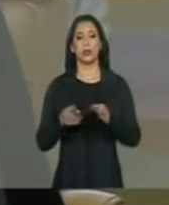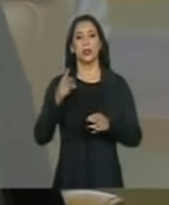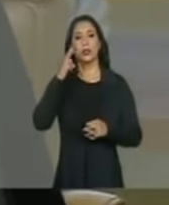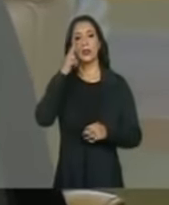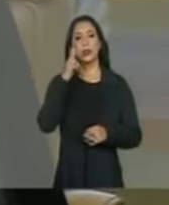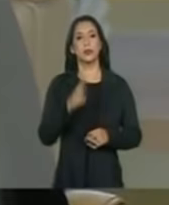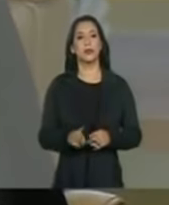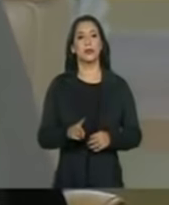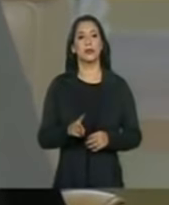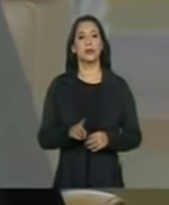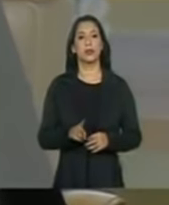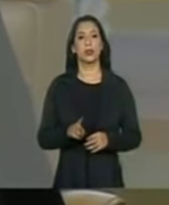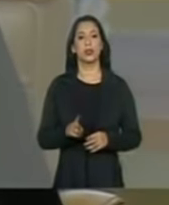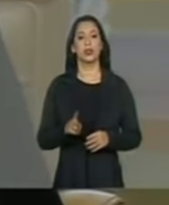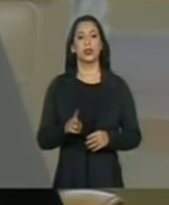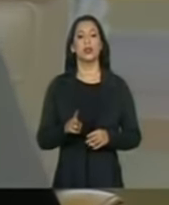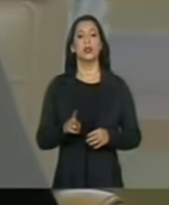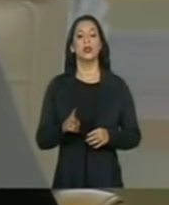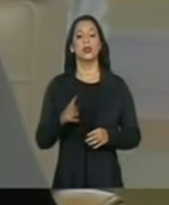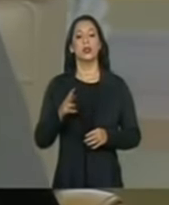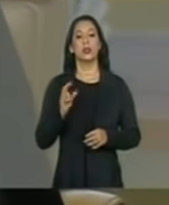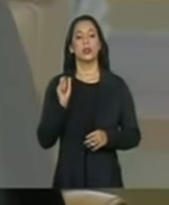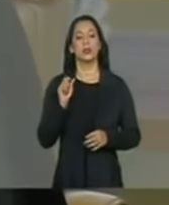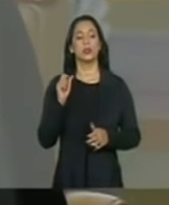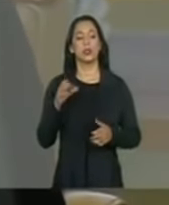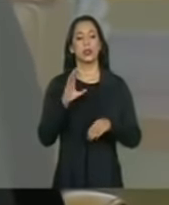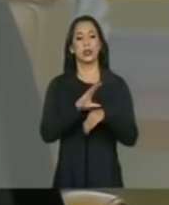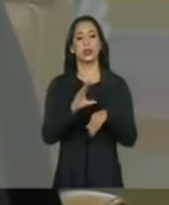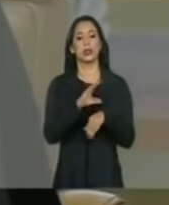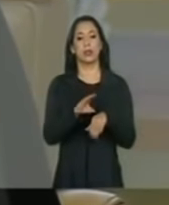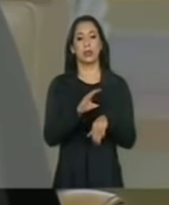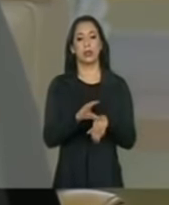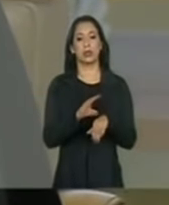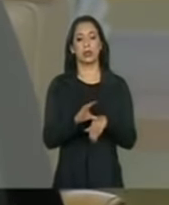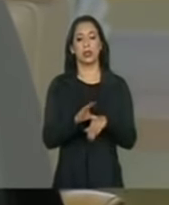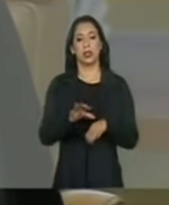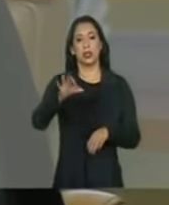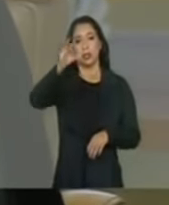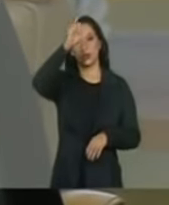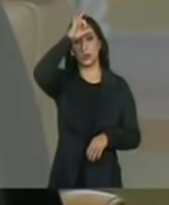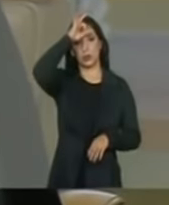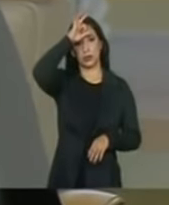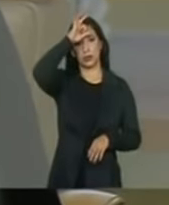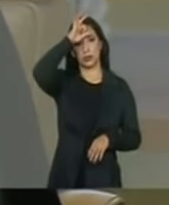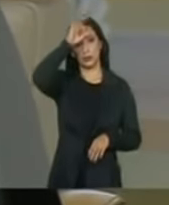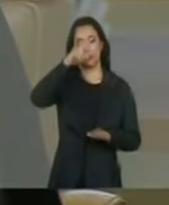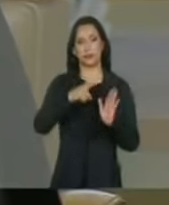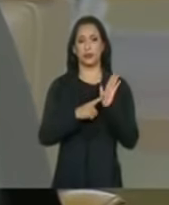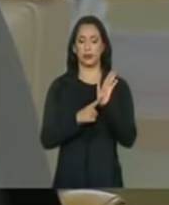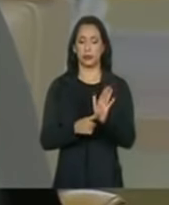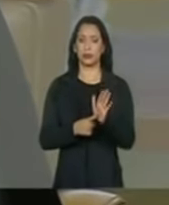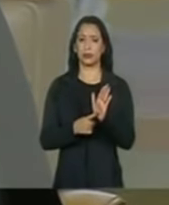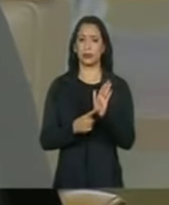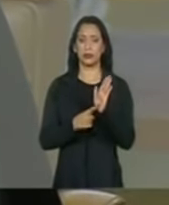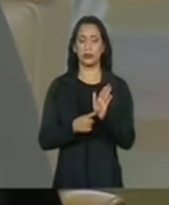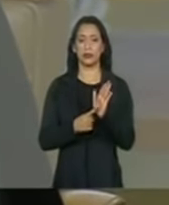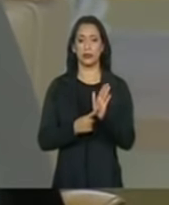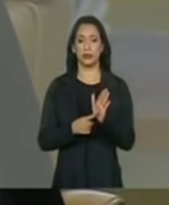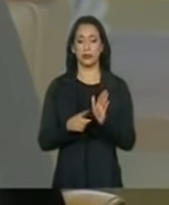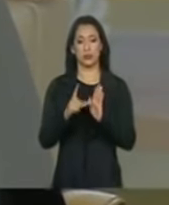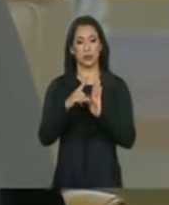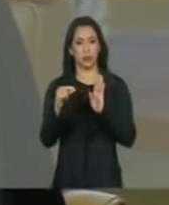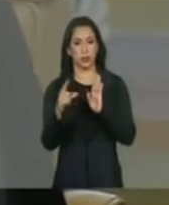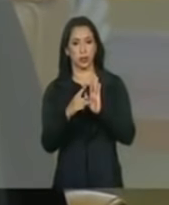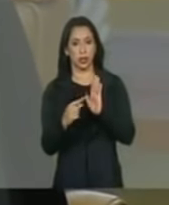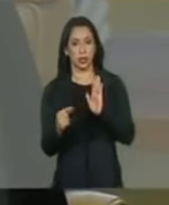extensão da presunção constitucional de inocência expandir algumas observações que se